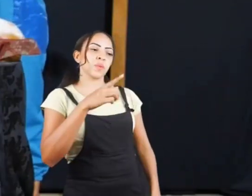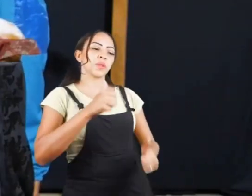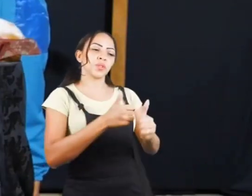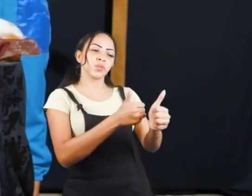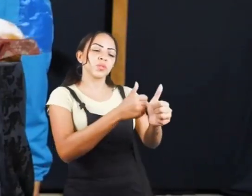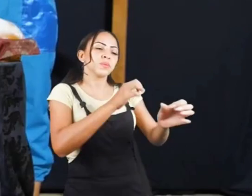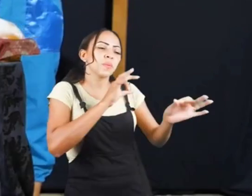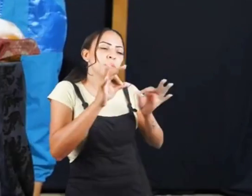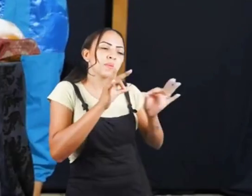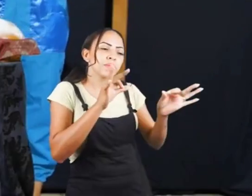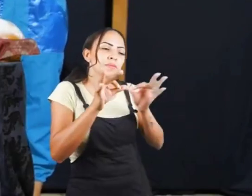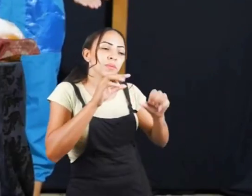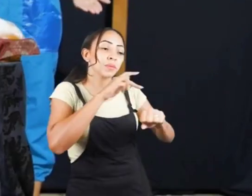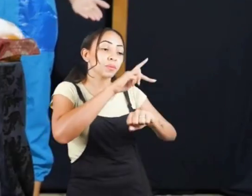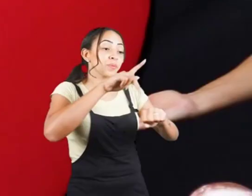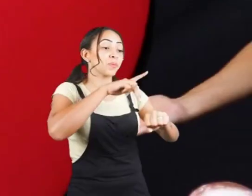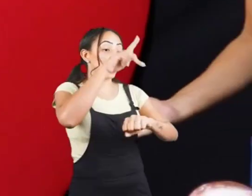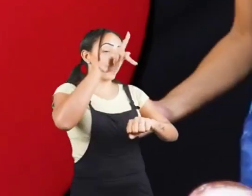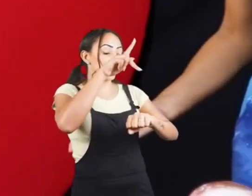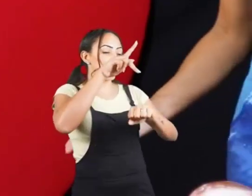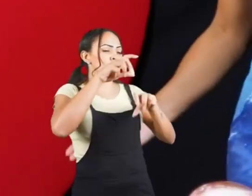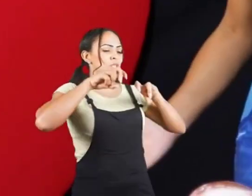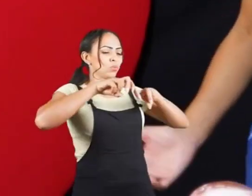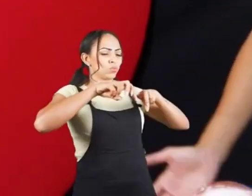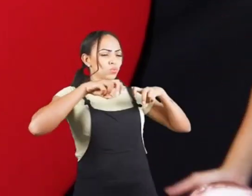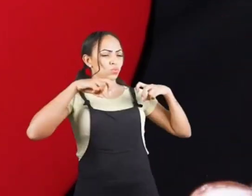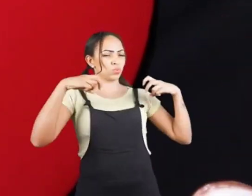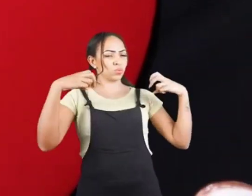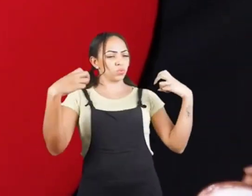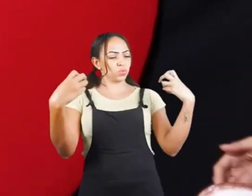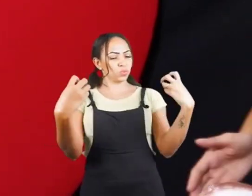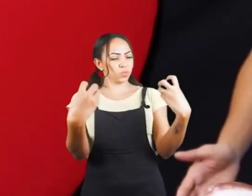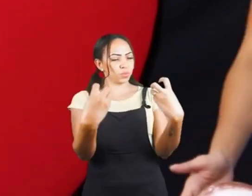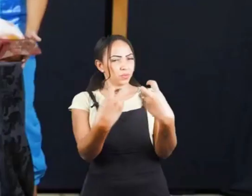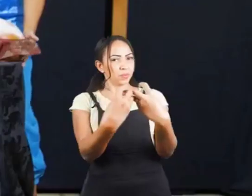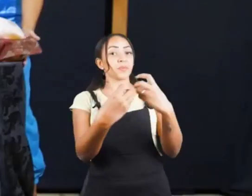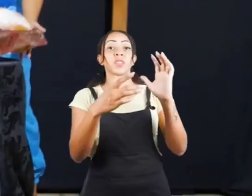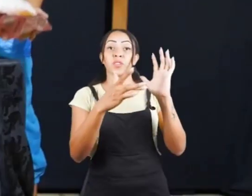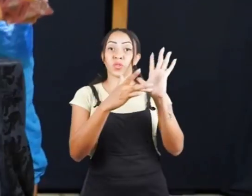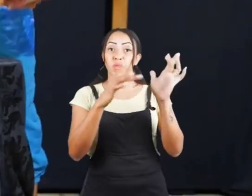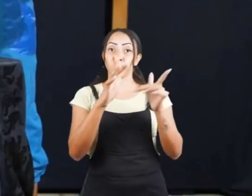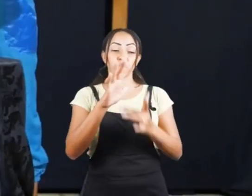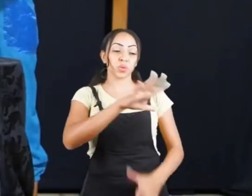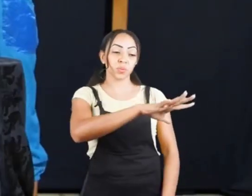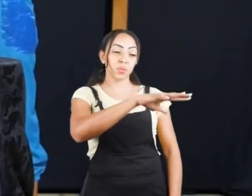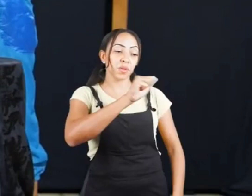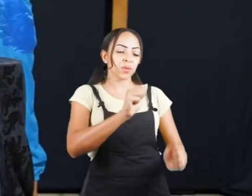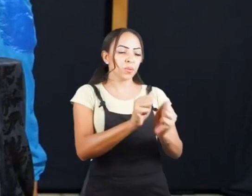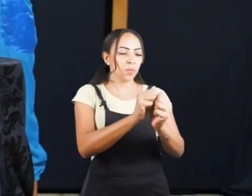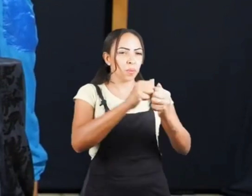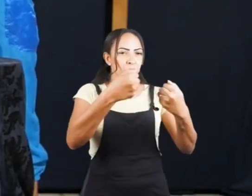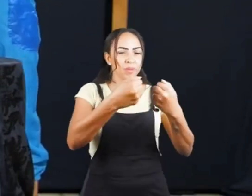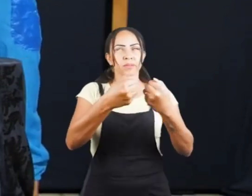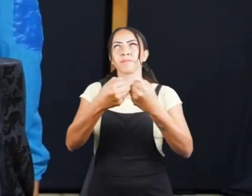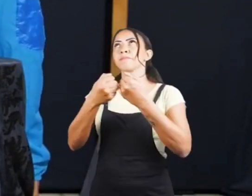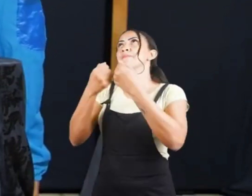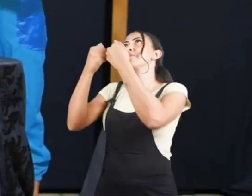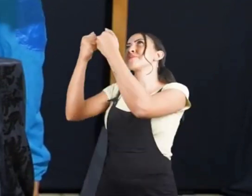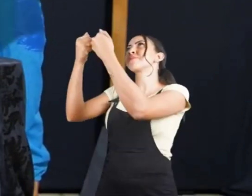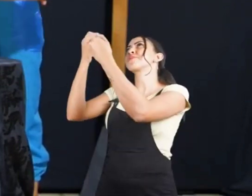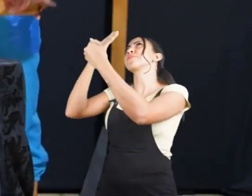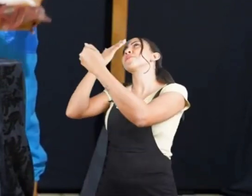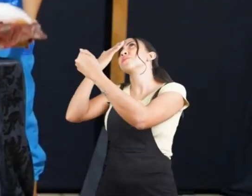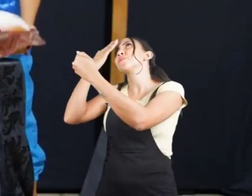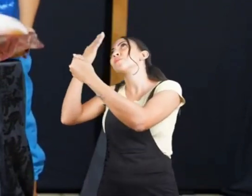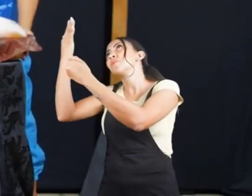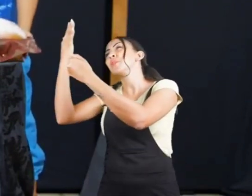e quando estavam todos sentados à mesa, Jesus pegou o pão e, tendo dado graças, partiu